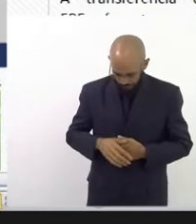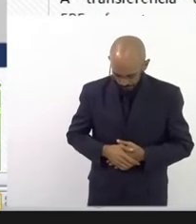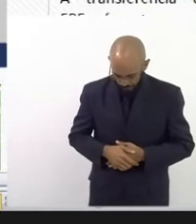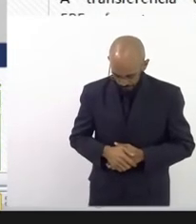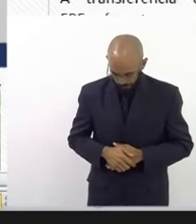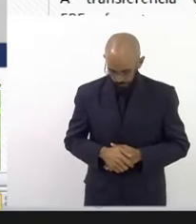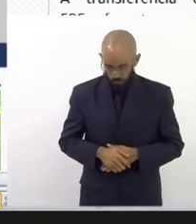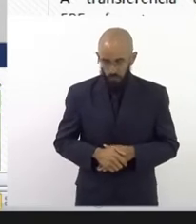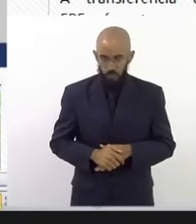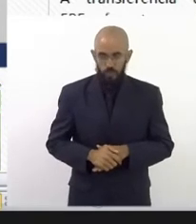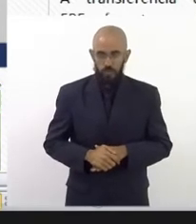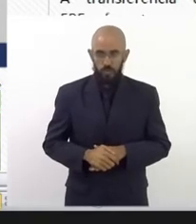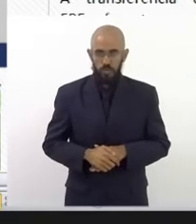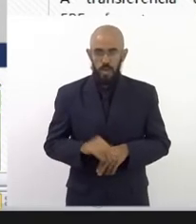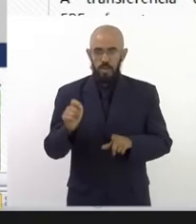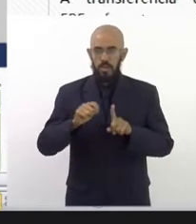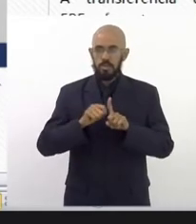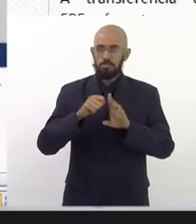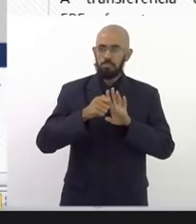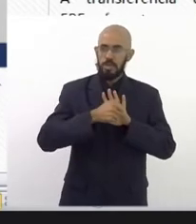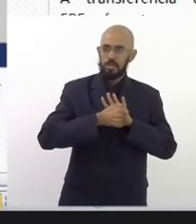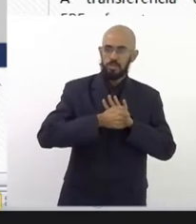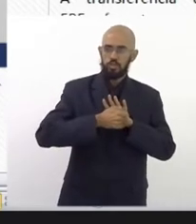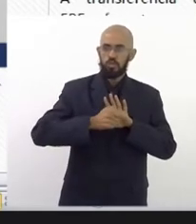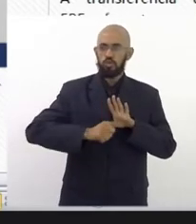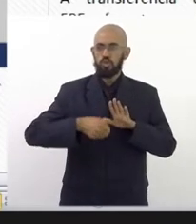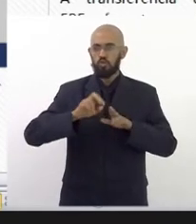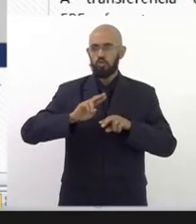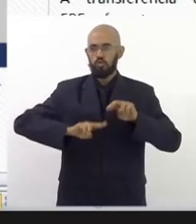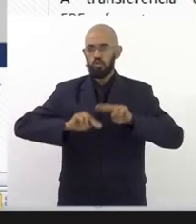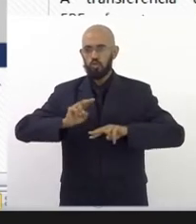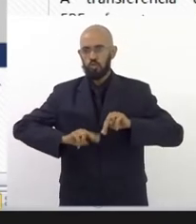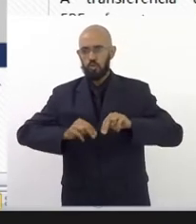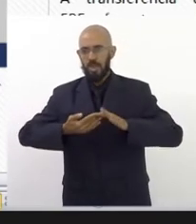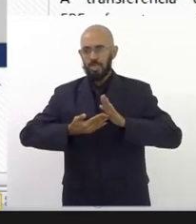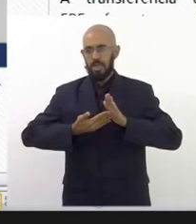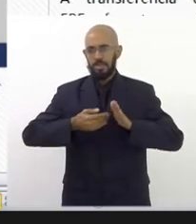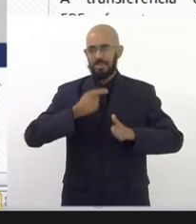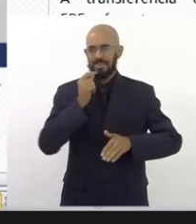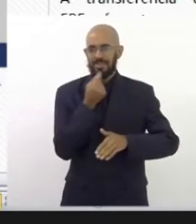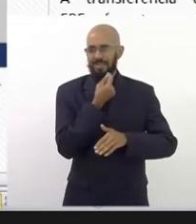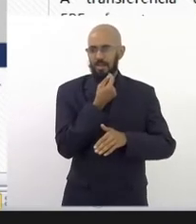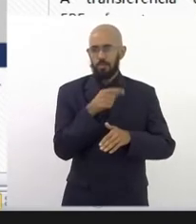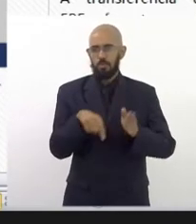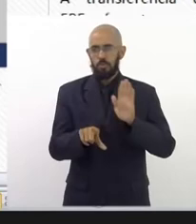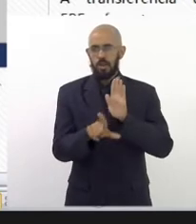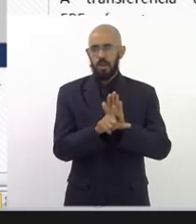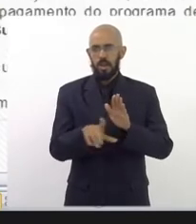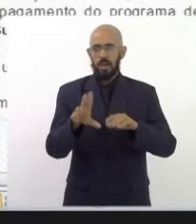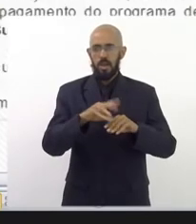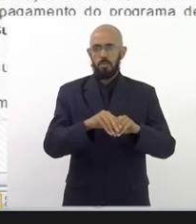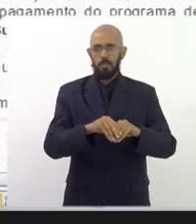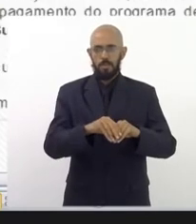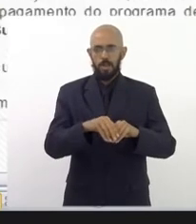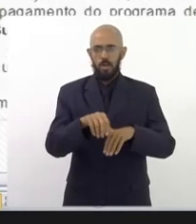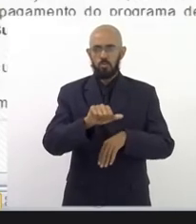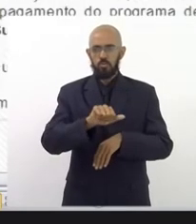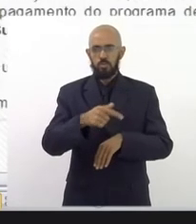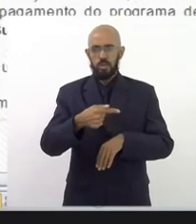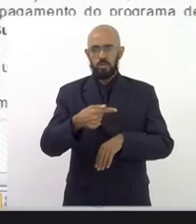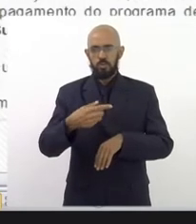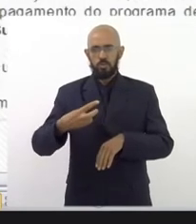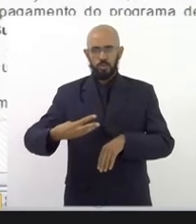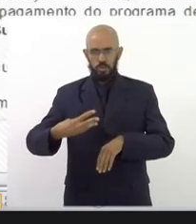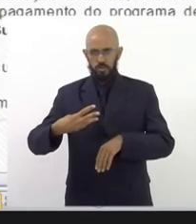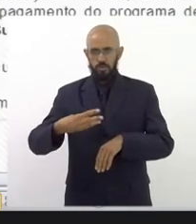E aí, naqueles meses de junho a setembro de 20, foi por conta da lei complementar 173. Aí já